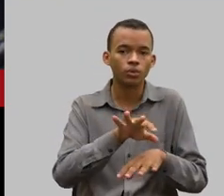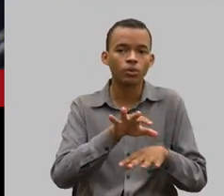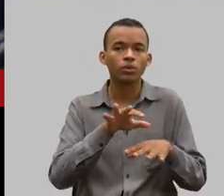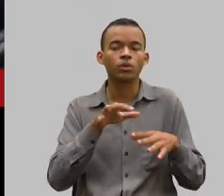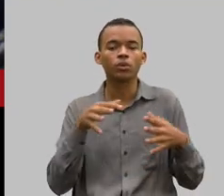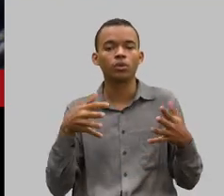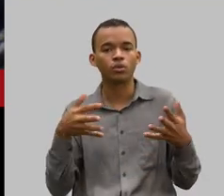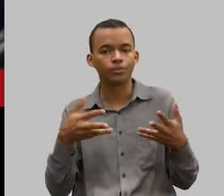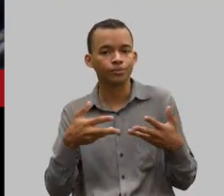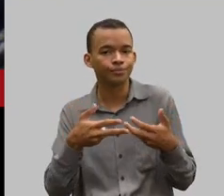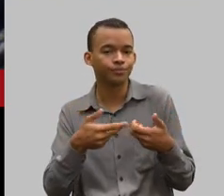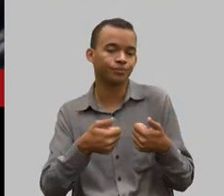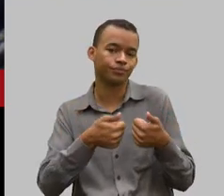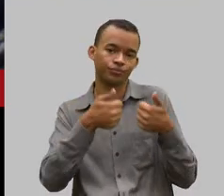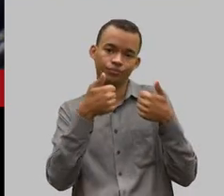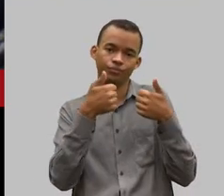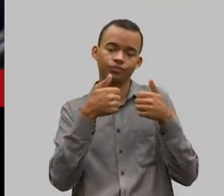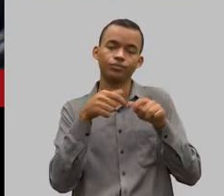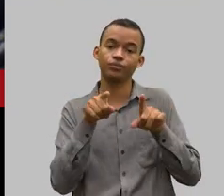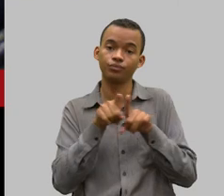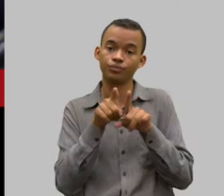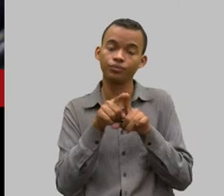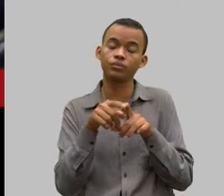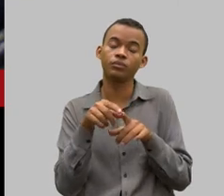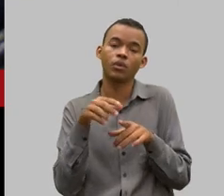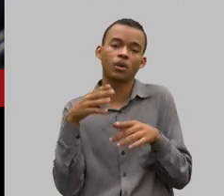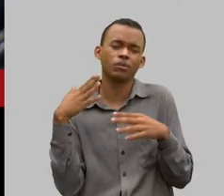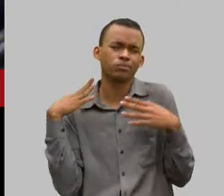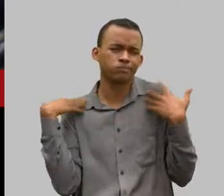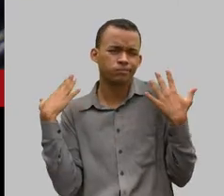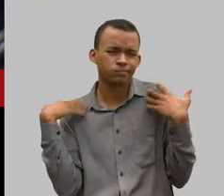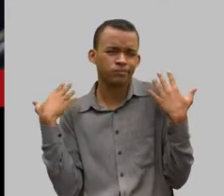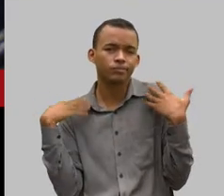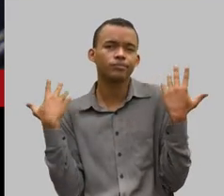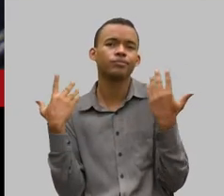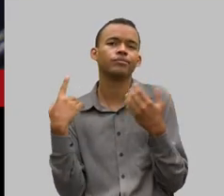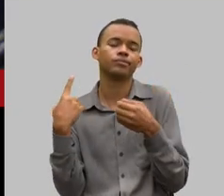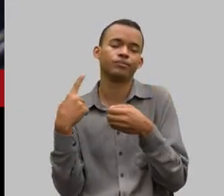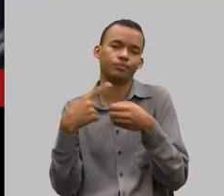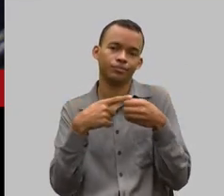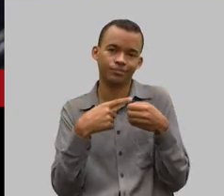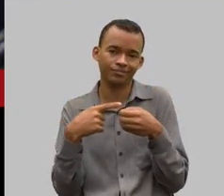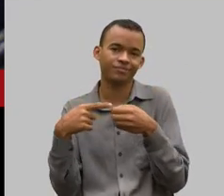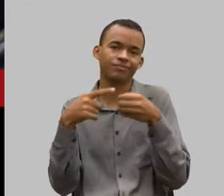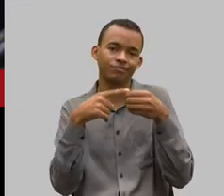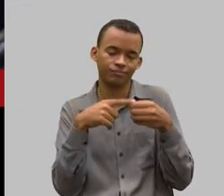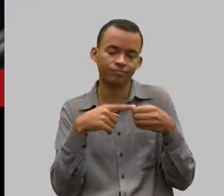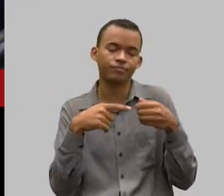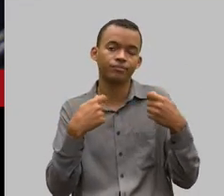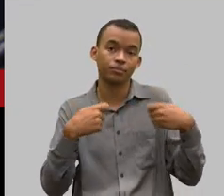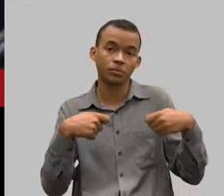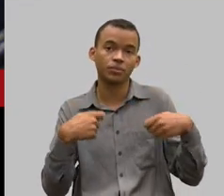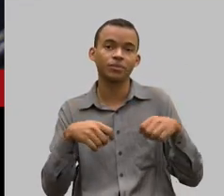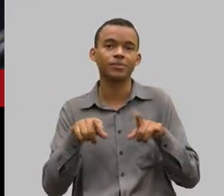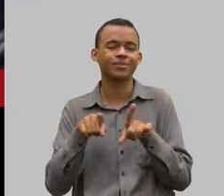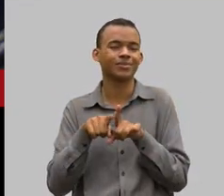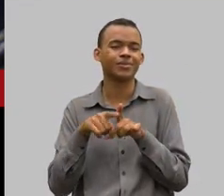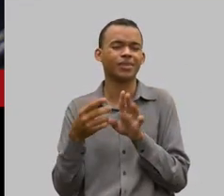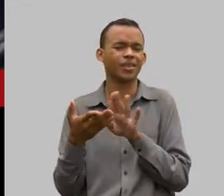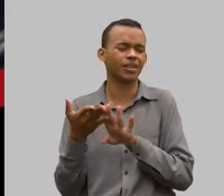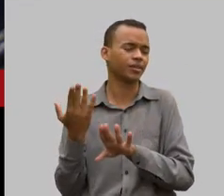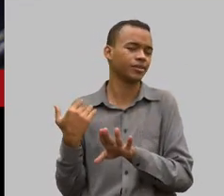até na no lazer dos munícipes né aí eu tava brincando agora mais